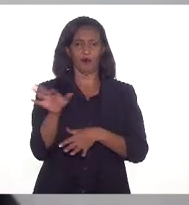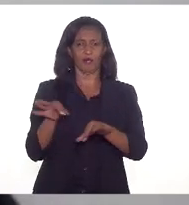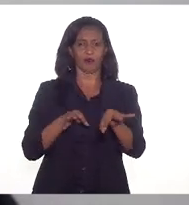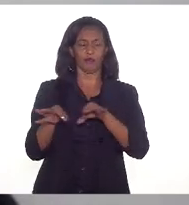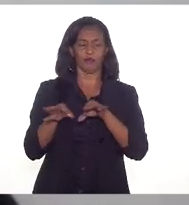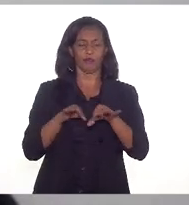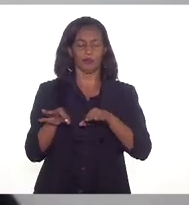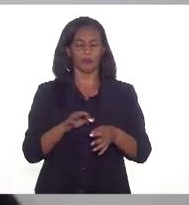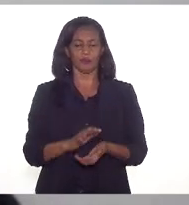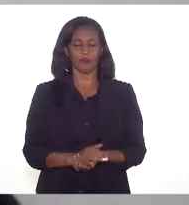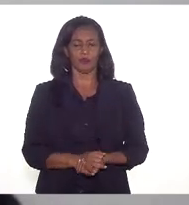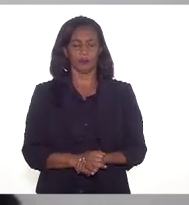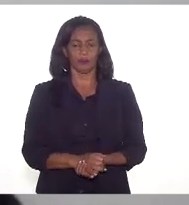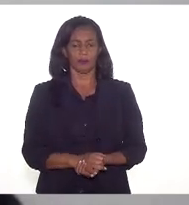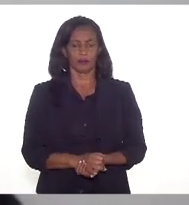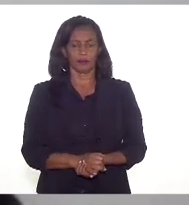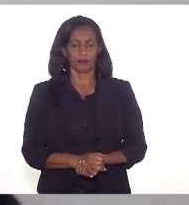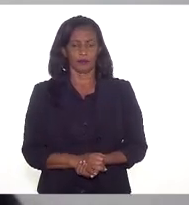projeto.